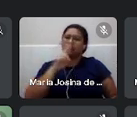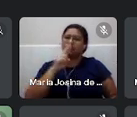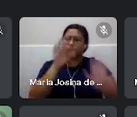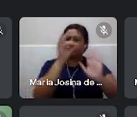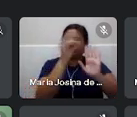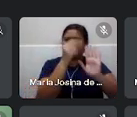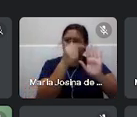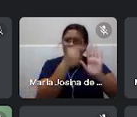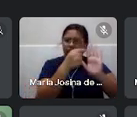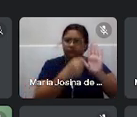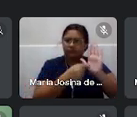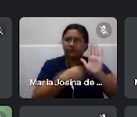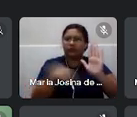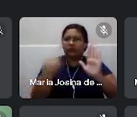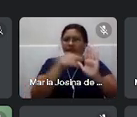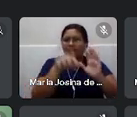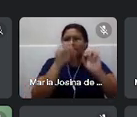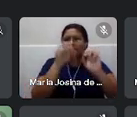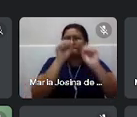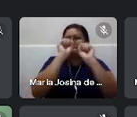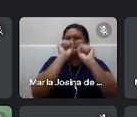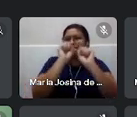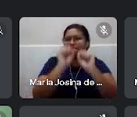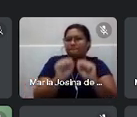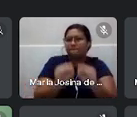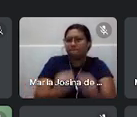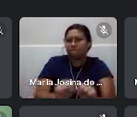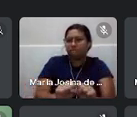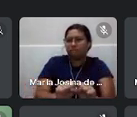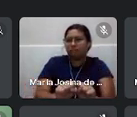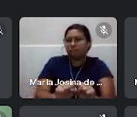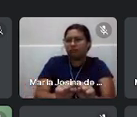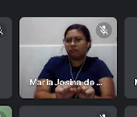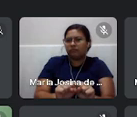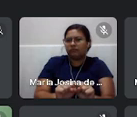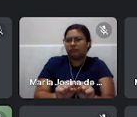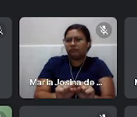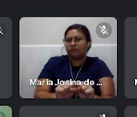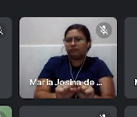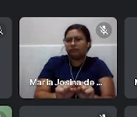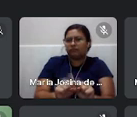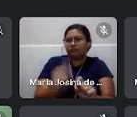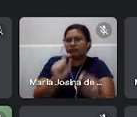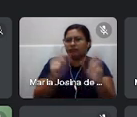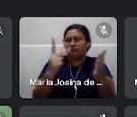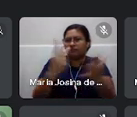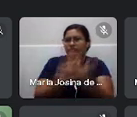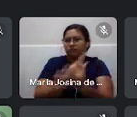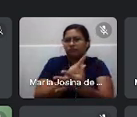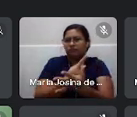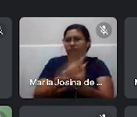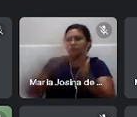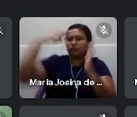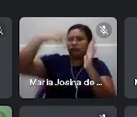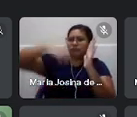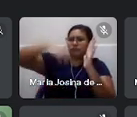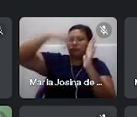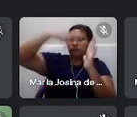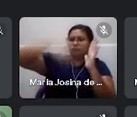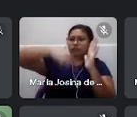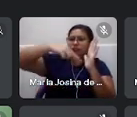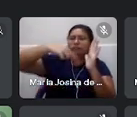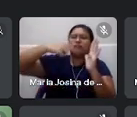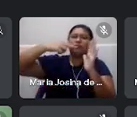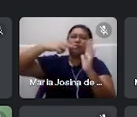você pode estabelecer, ou você pode estabelecer na leitura, você pode olhar para